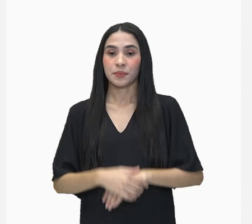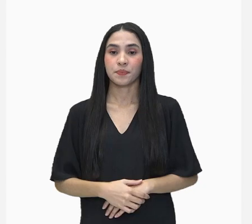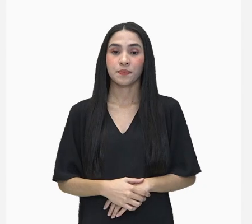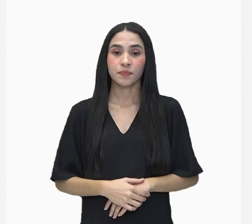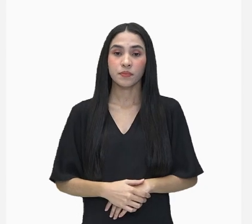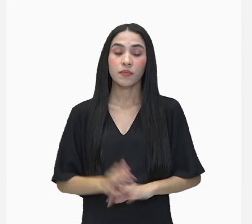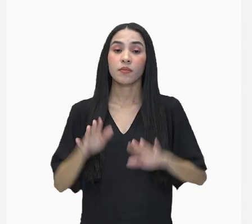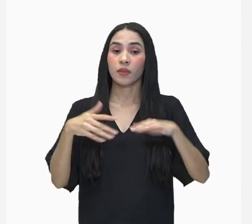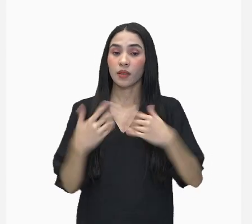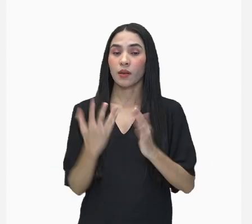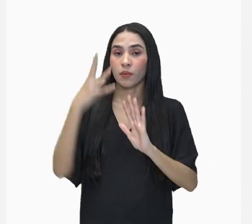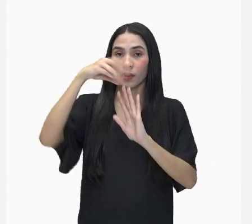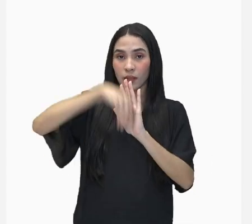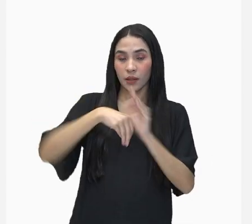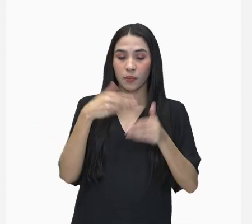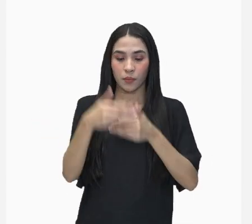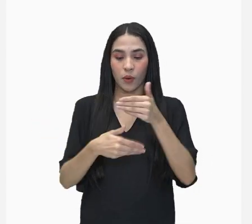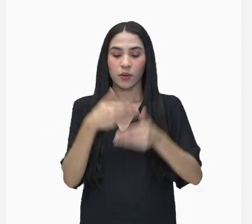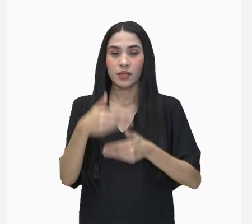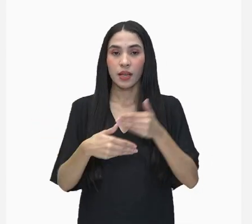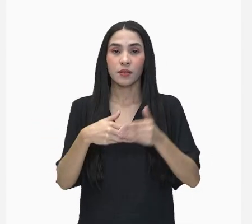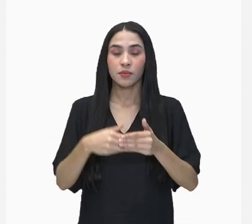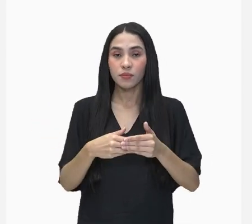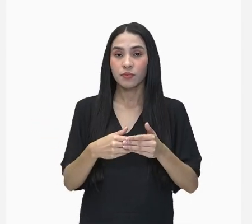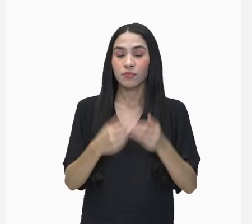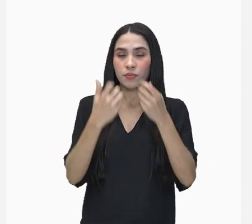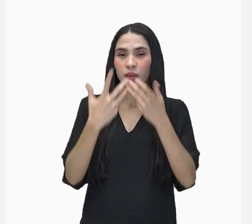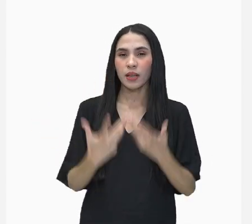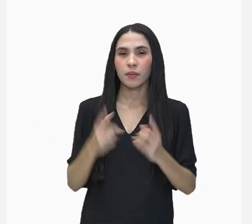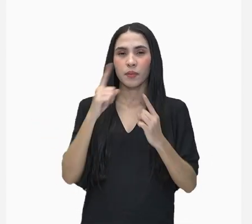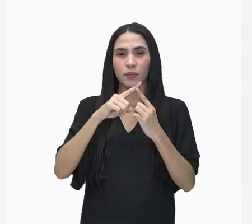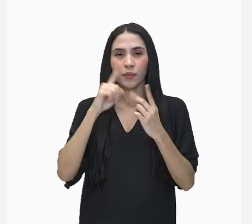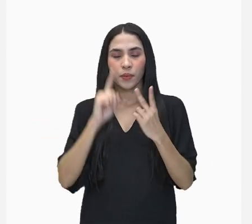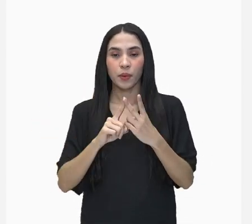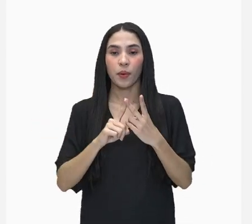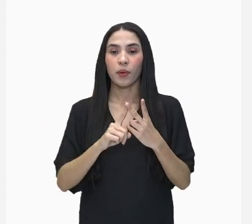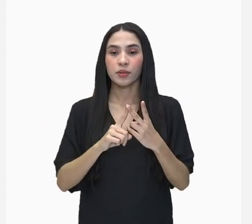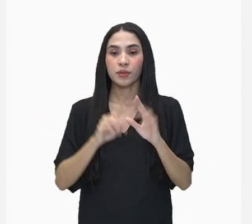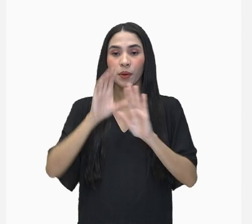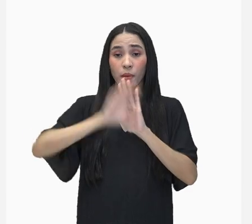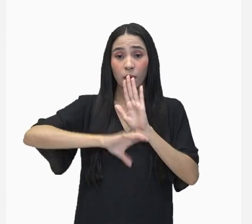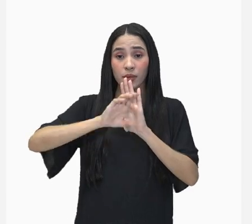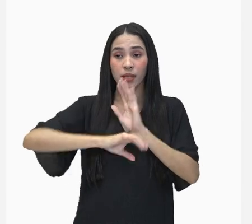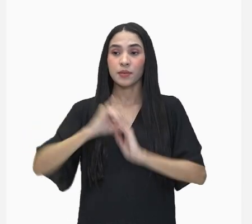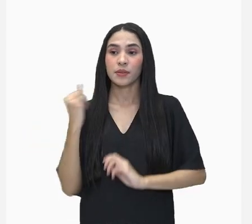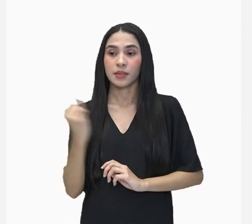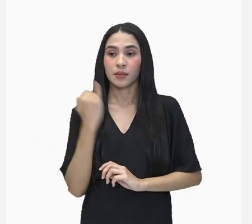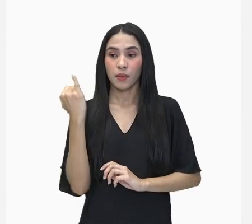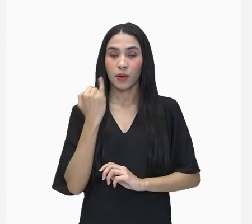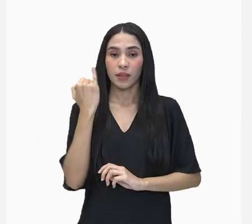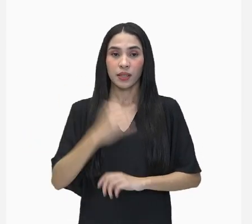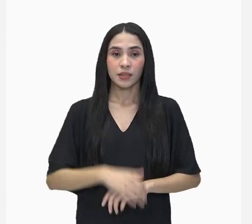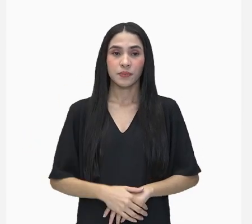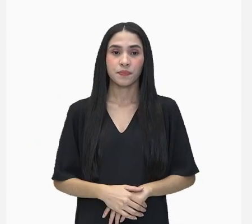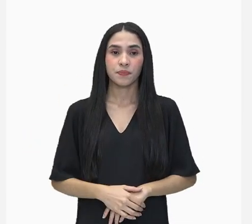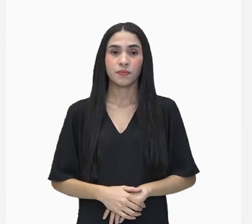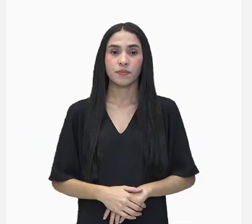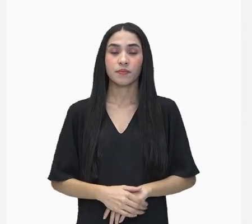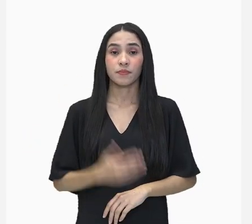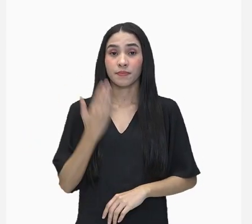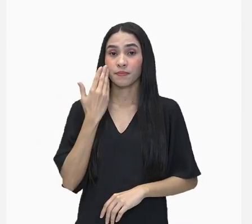Então, dentro do processo de urbanização, nós falaremos de dois conceitos muito importantes